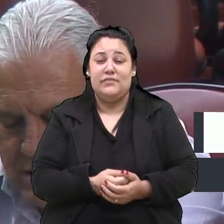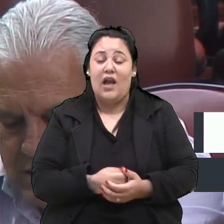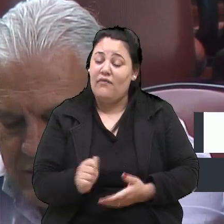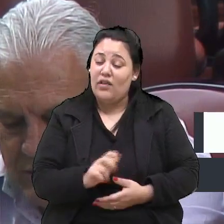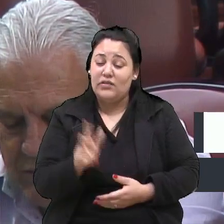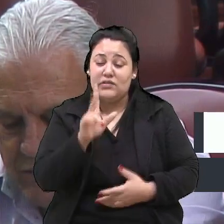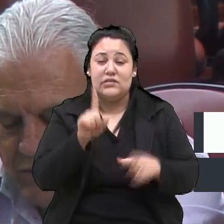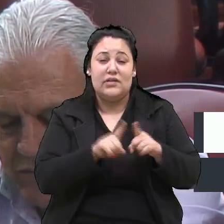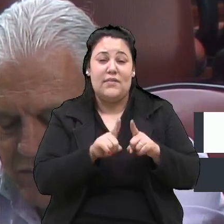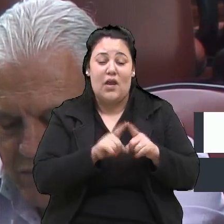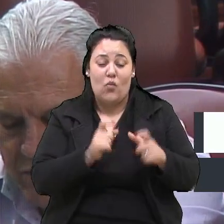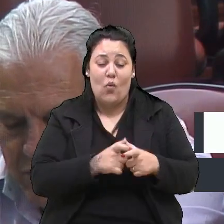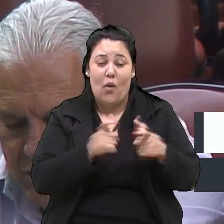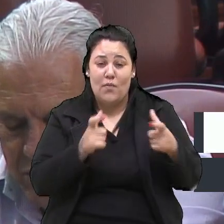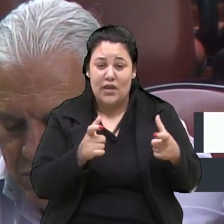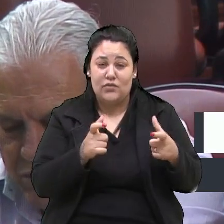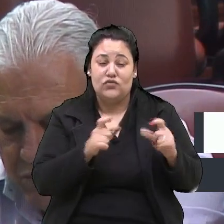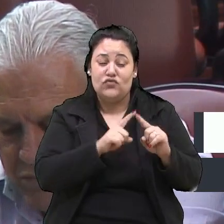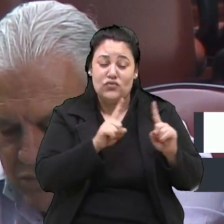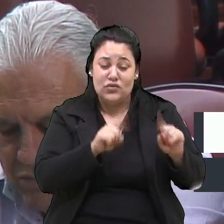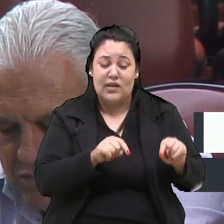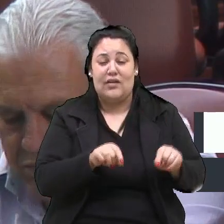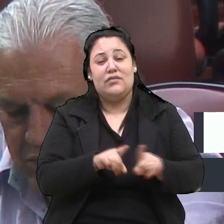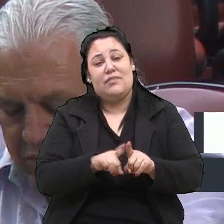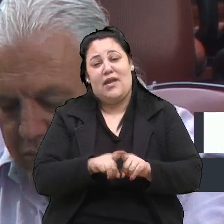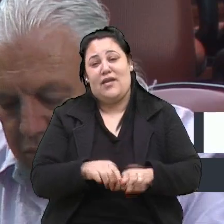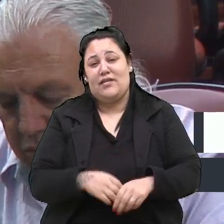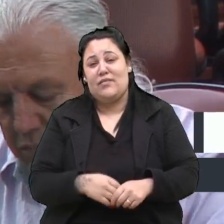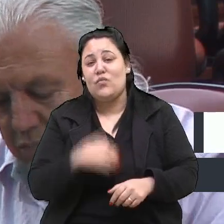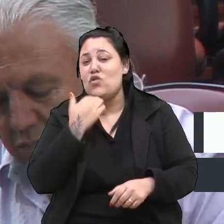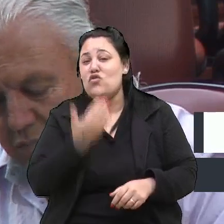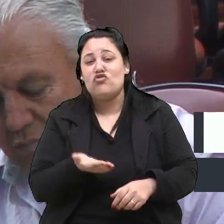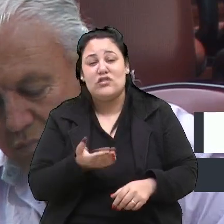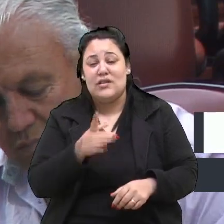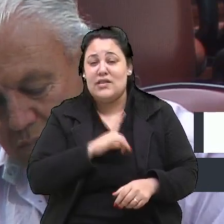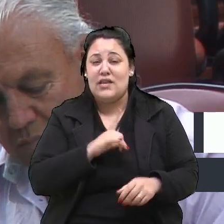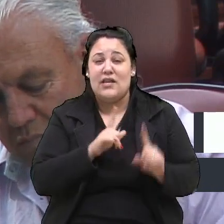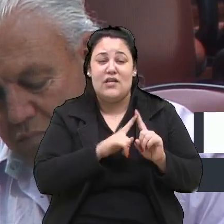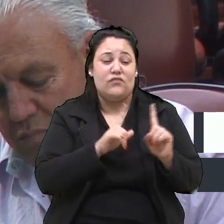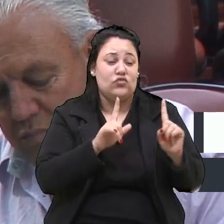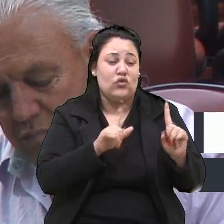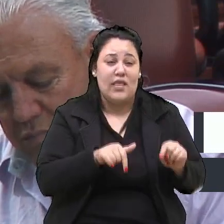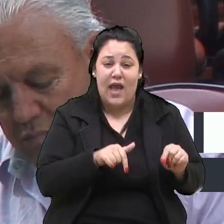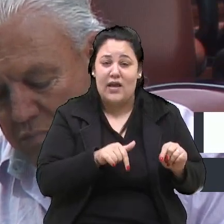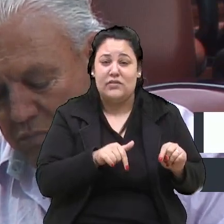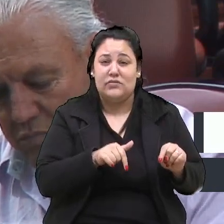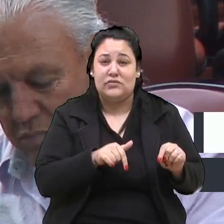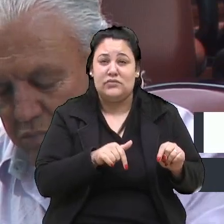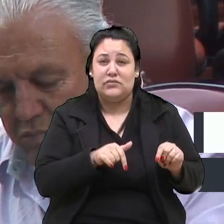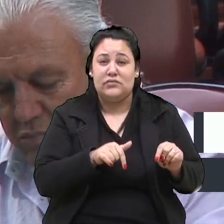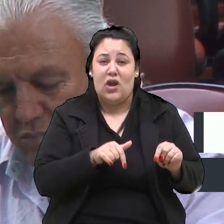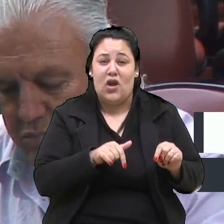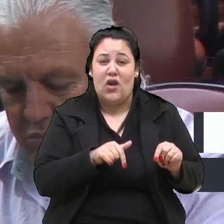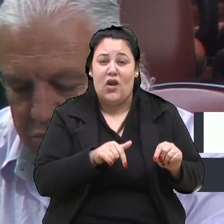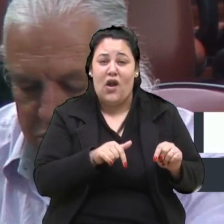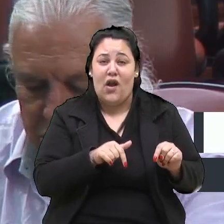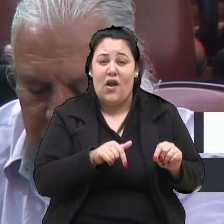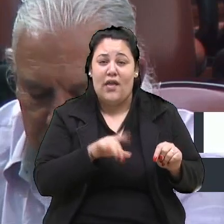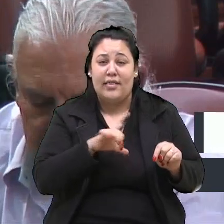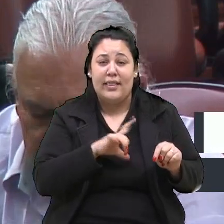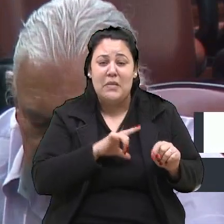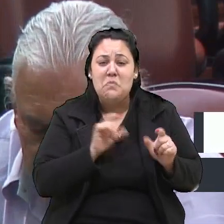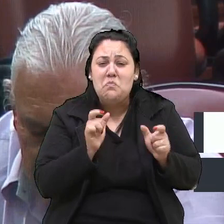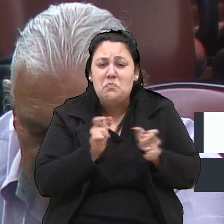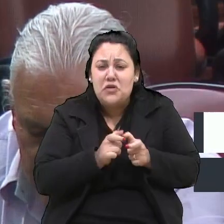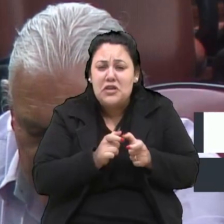pelo aumento de efetivo. Porque não adianta a gente ter efetivo contadinho ali, que não pode tirar